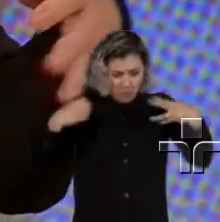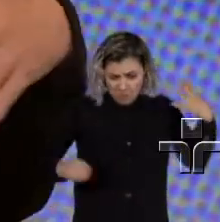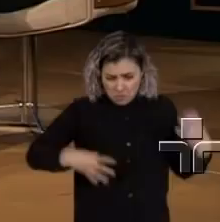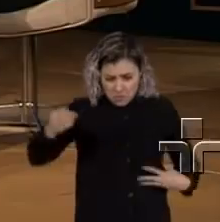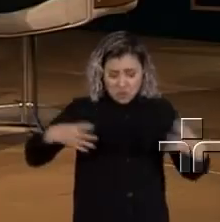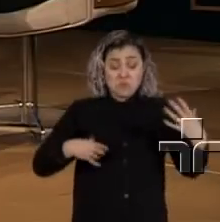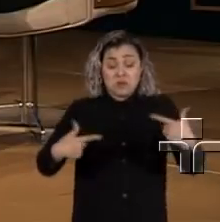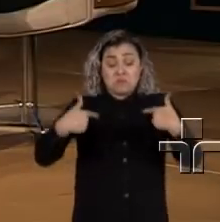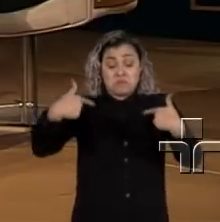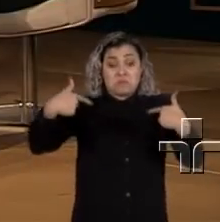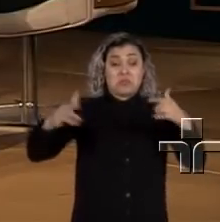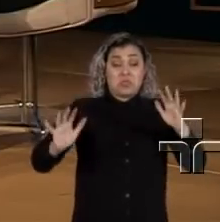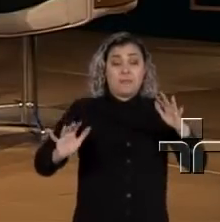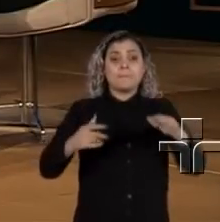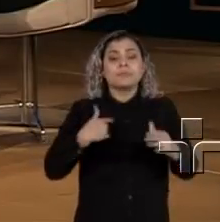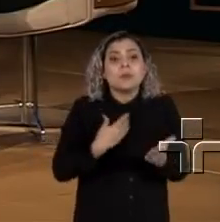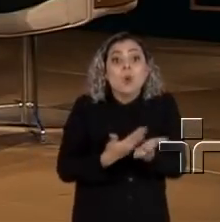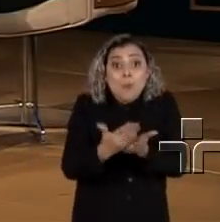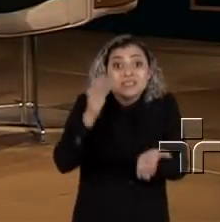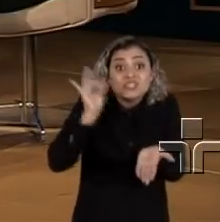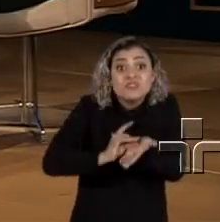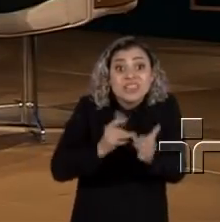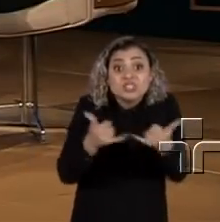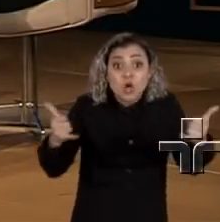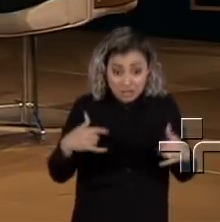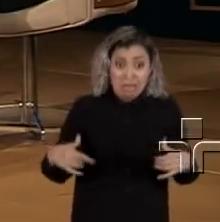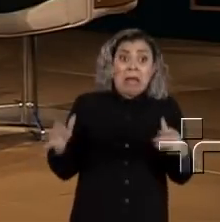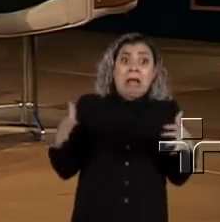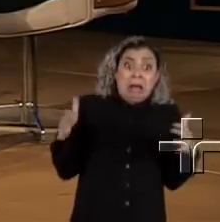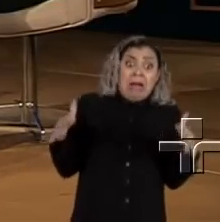tomando tiro, de repente eu comecei a tomar choque.